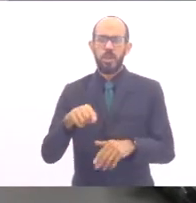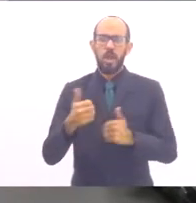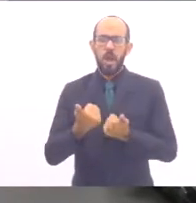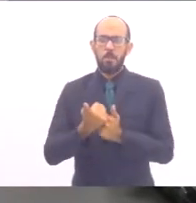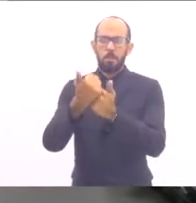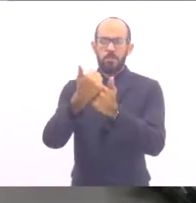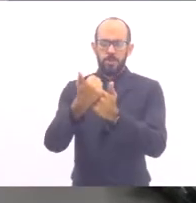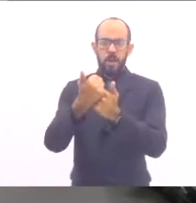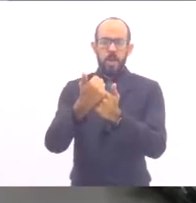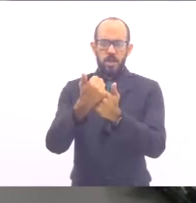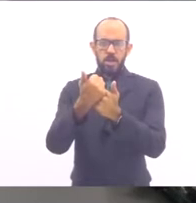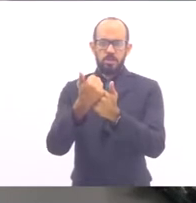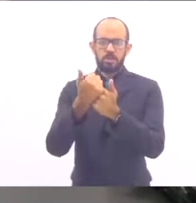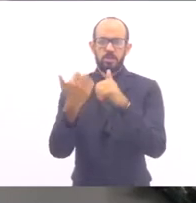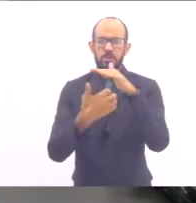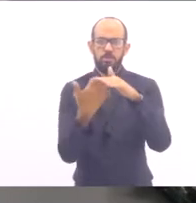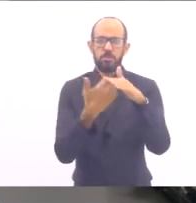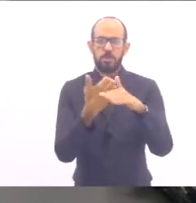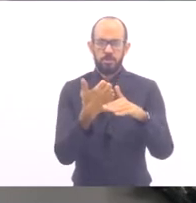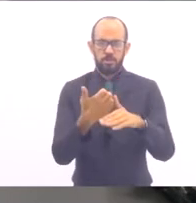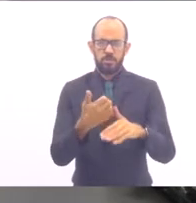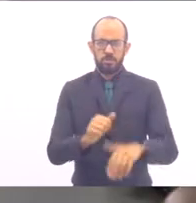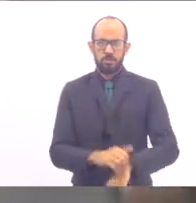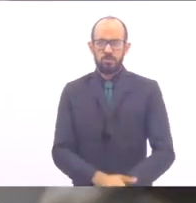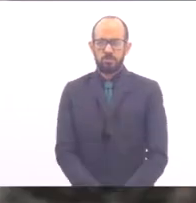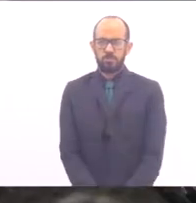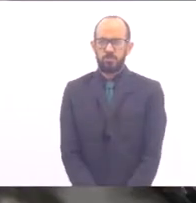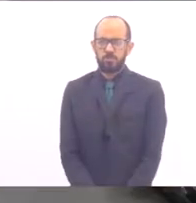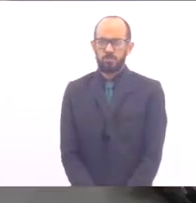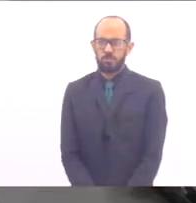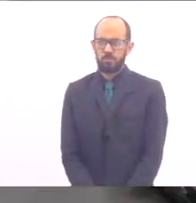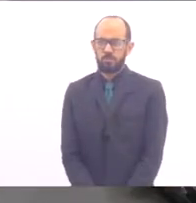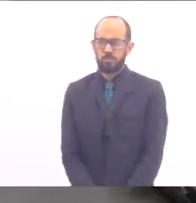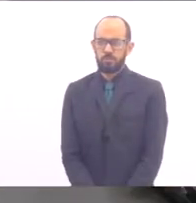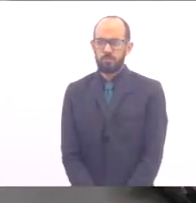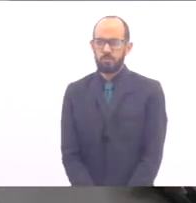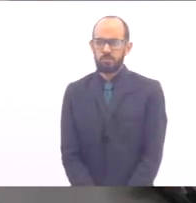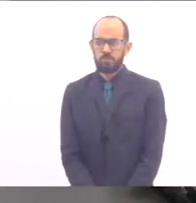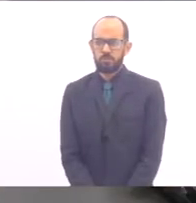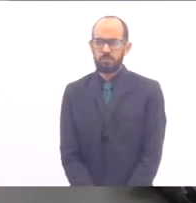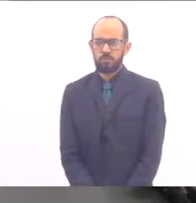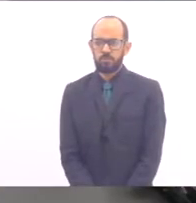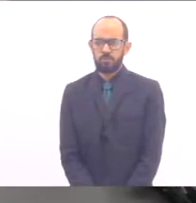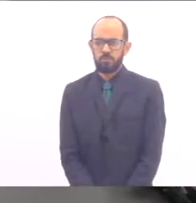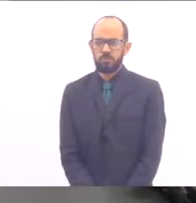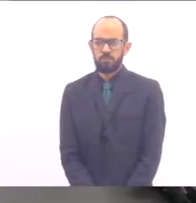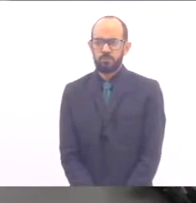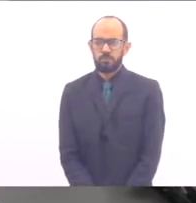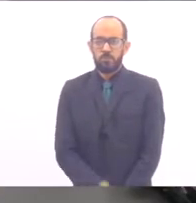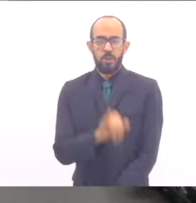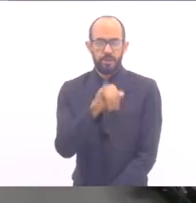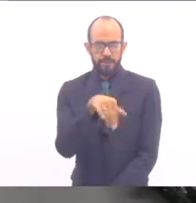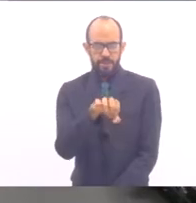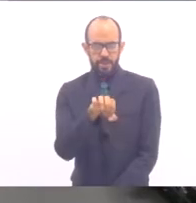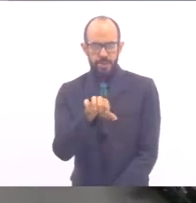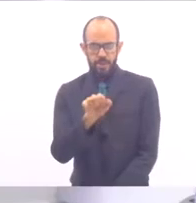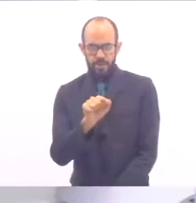das cooperativas. Quem começa, CEAS ou INEA? INEA. Então, vamos lá.